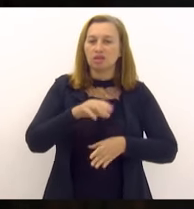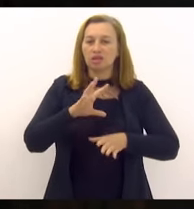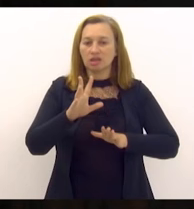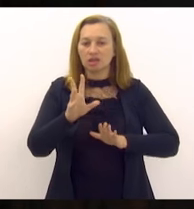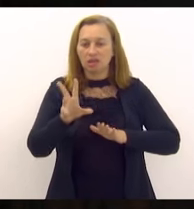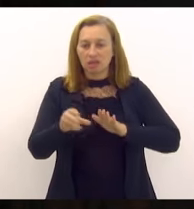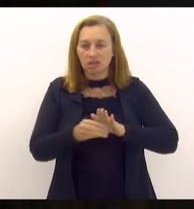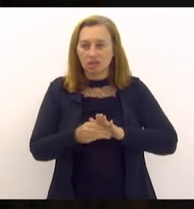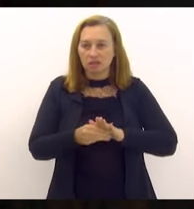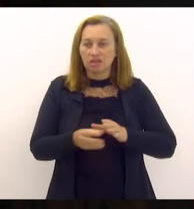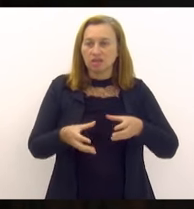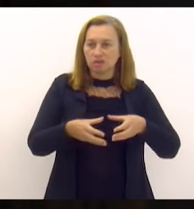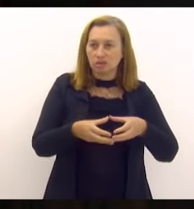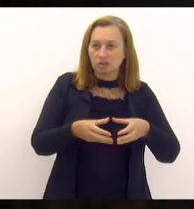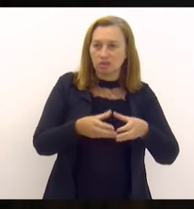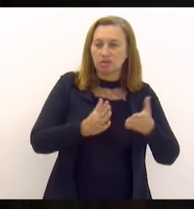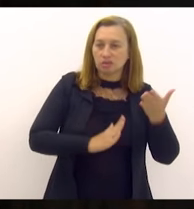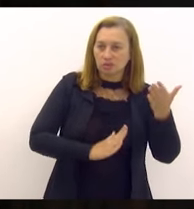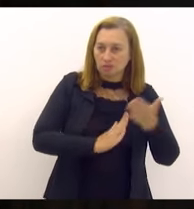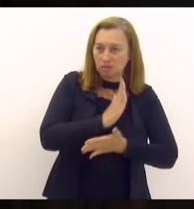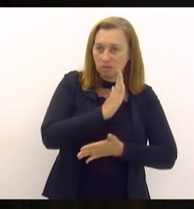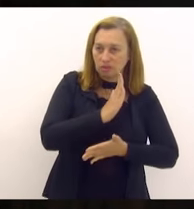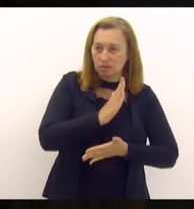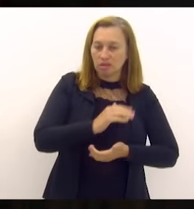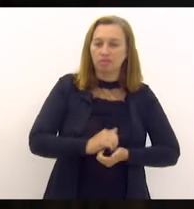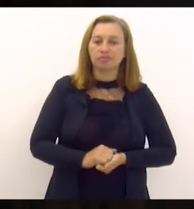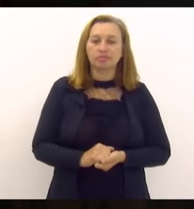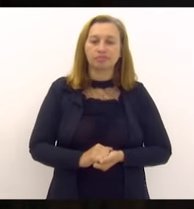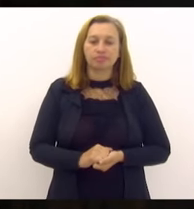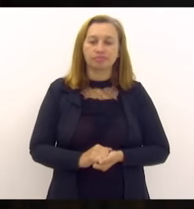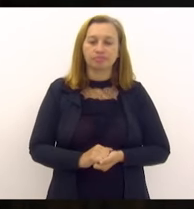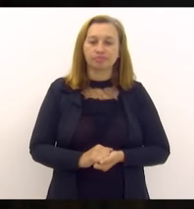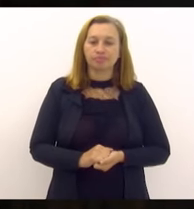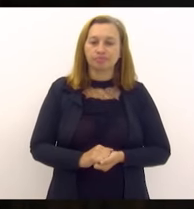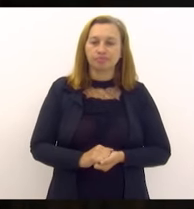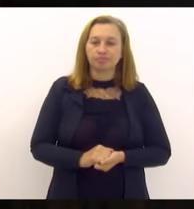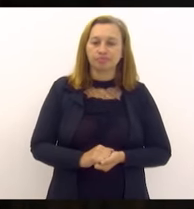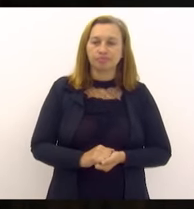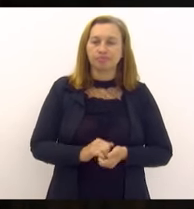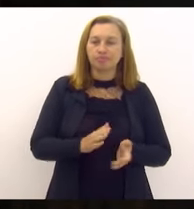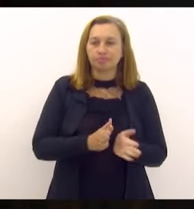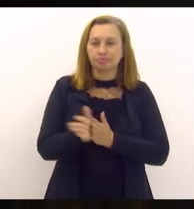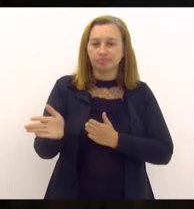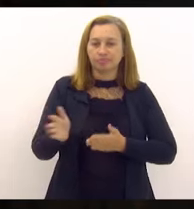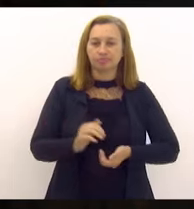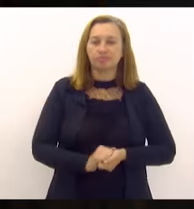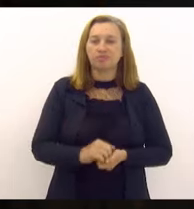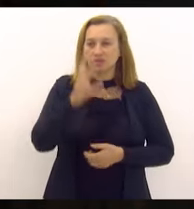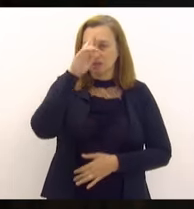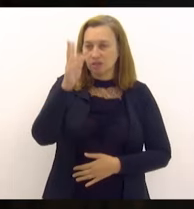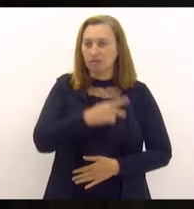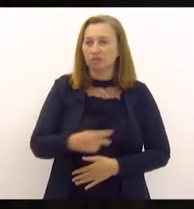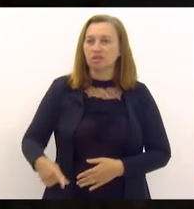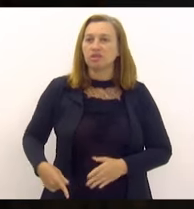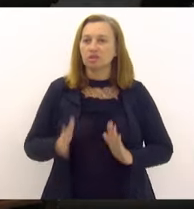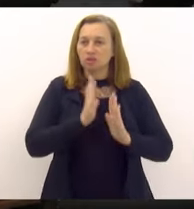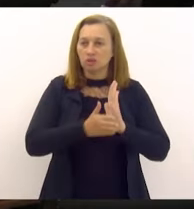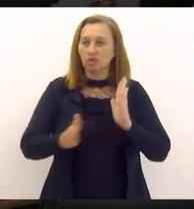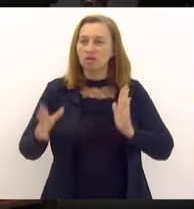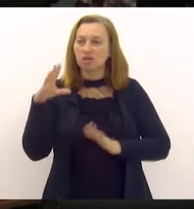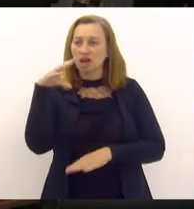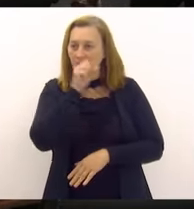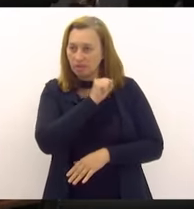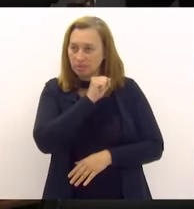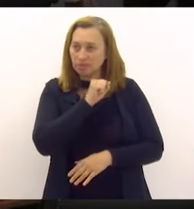do vencido assim emendado. Os senhores que aprovam, permaneçam como estão. Aprovado. Vai autógrafo. Senhor presidente, questão de ordem, muito rapidinho.